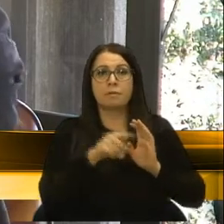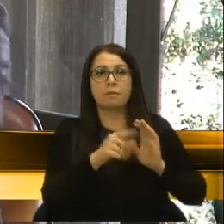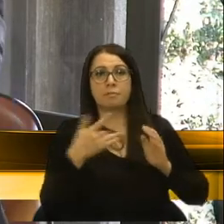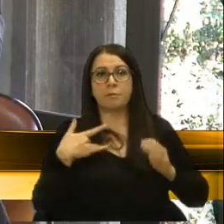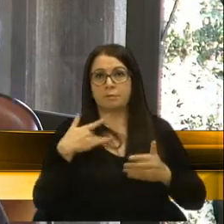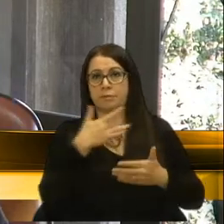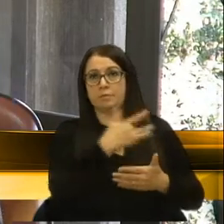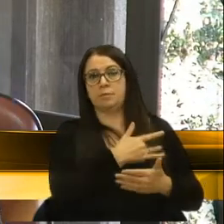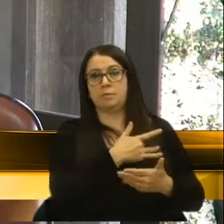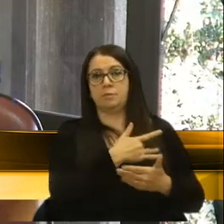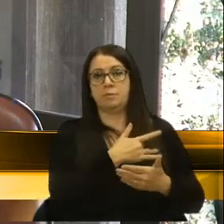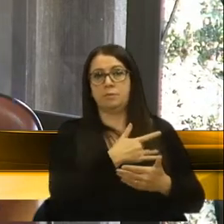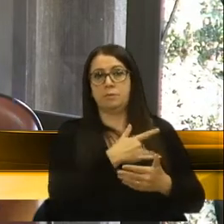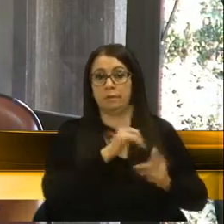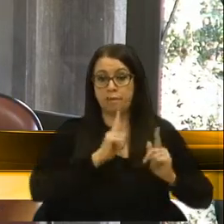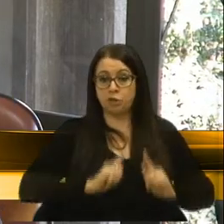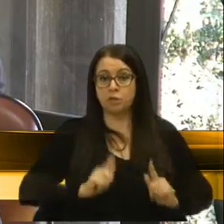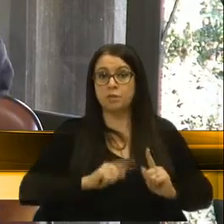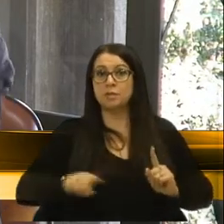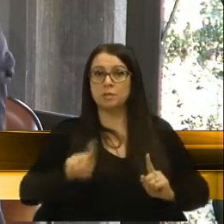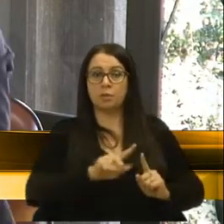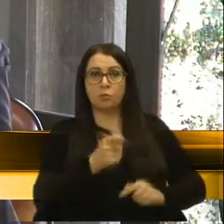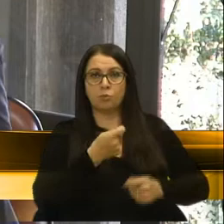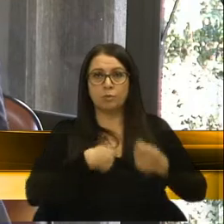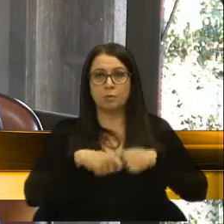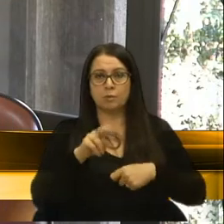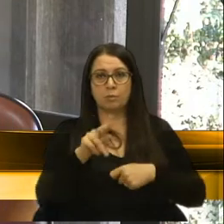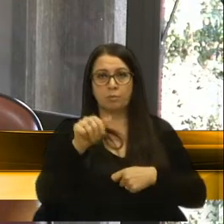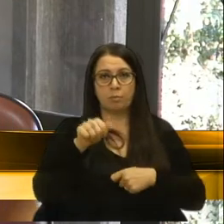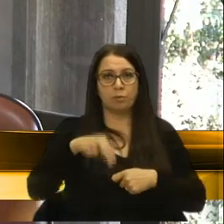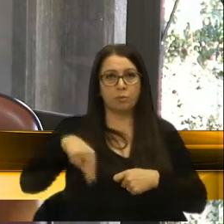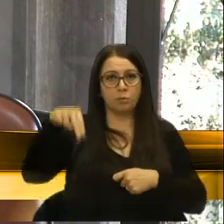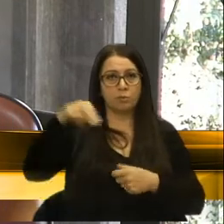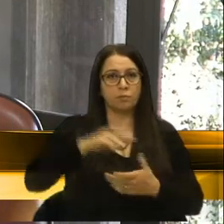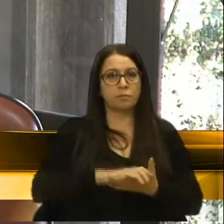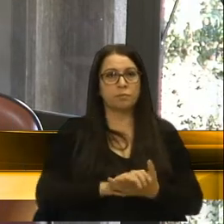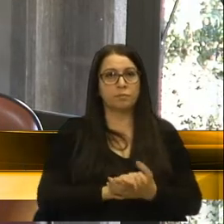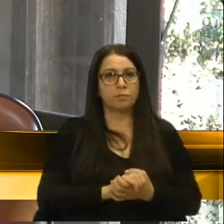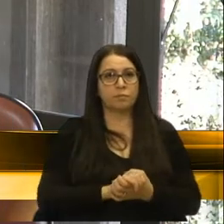saúde, né, e para a gestão e a administração da UPA Zona Norte? Uma parte,